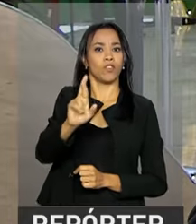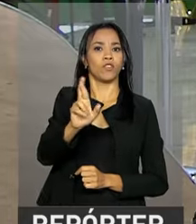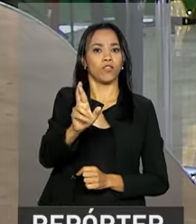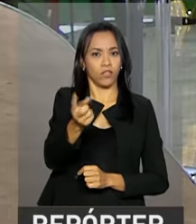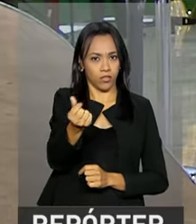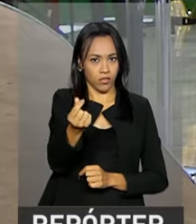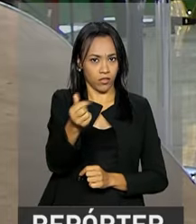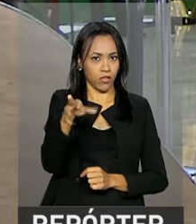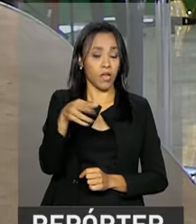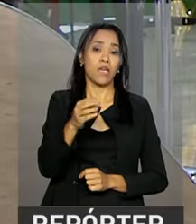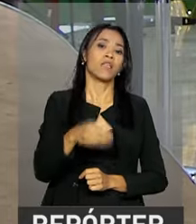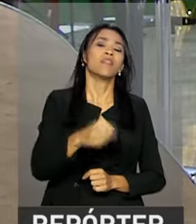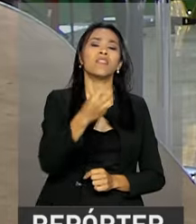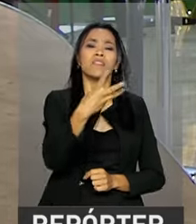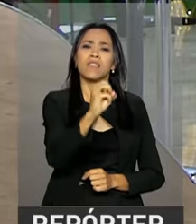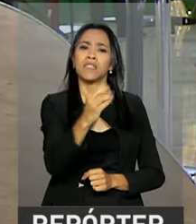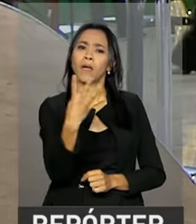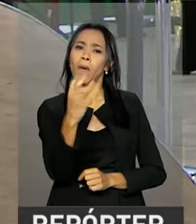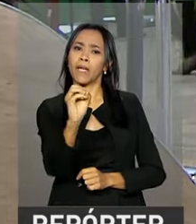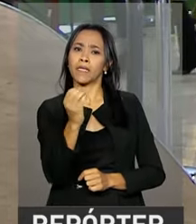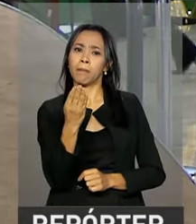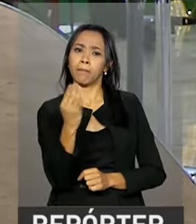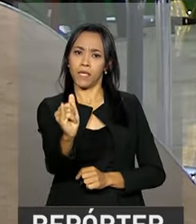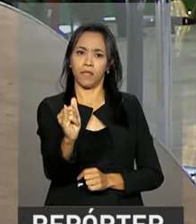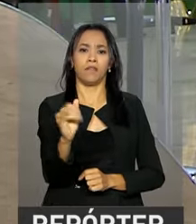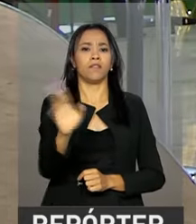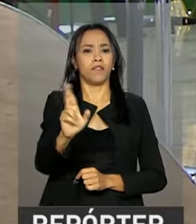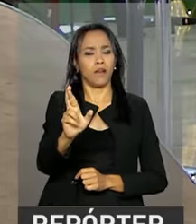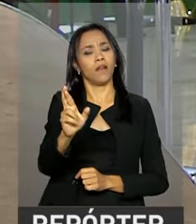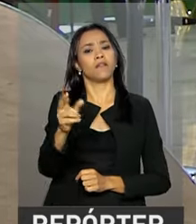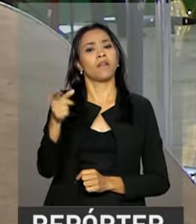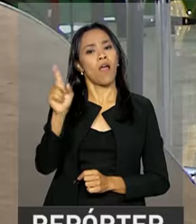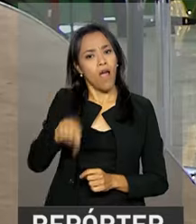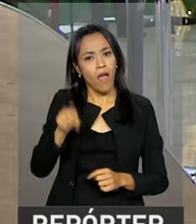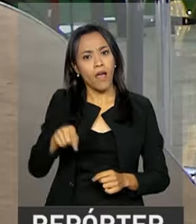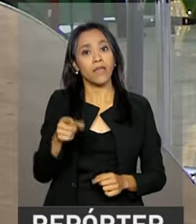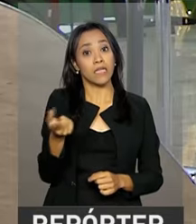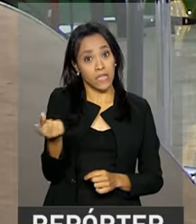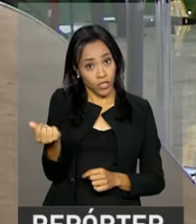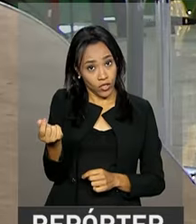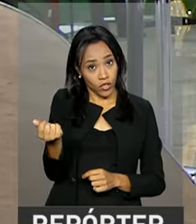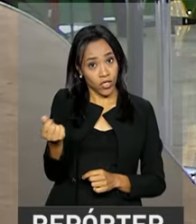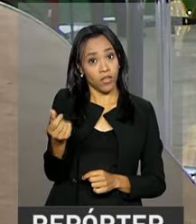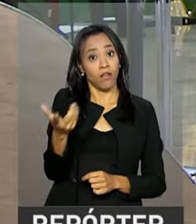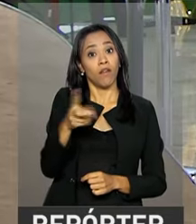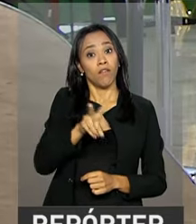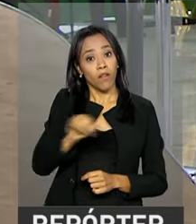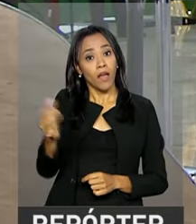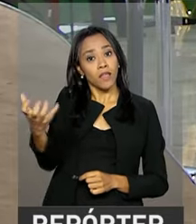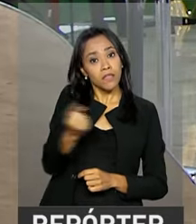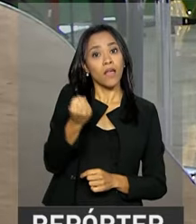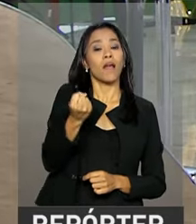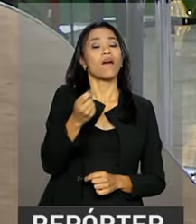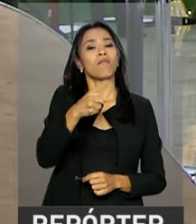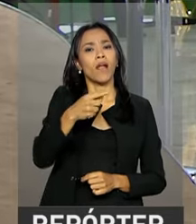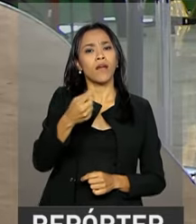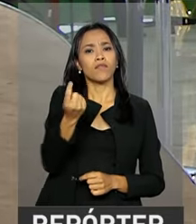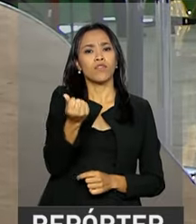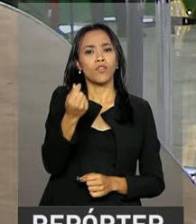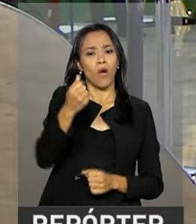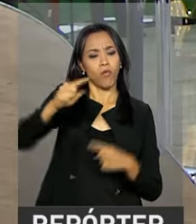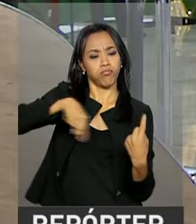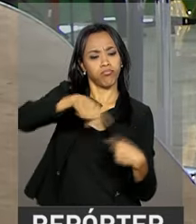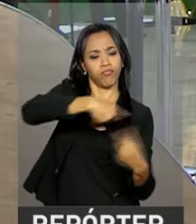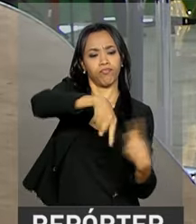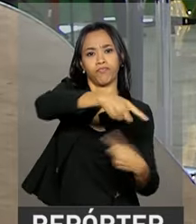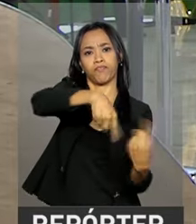30 e 40 bilhões de reais Essa é a estimativa do governo e esse volume Portanto ele deve contribuir aí pra retomada